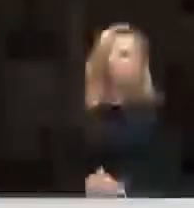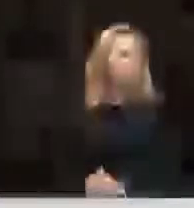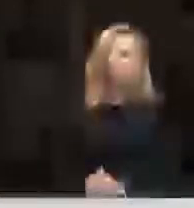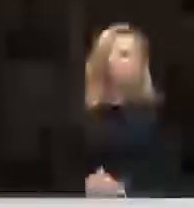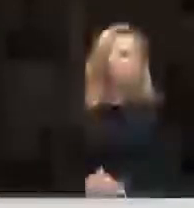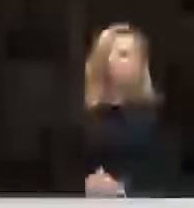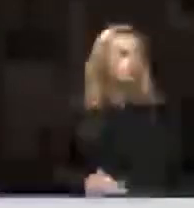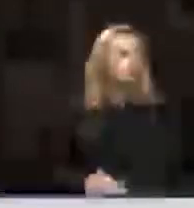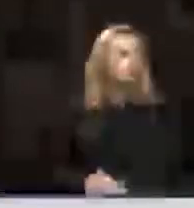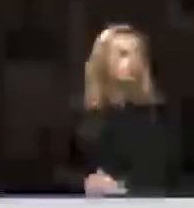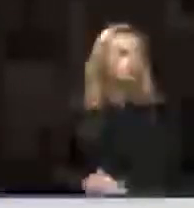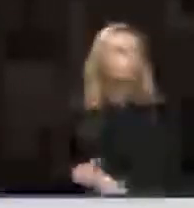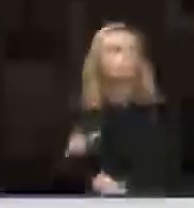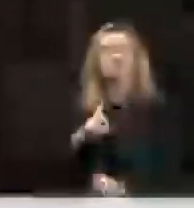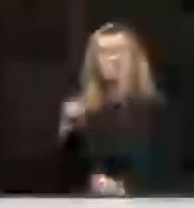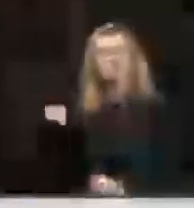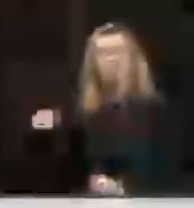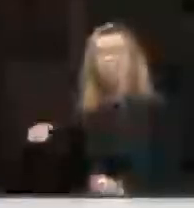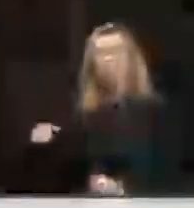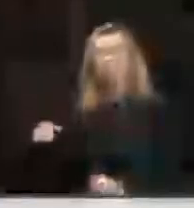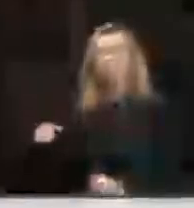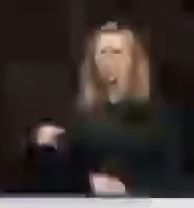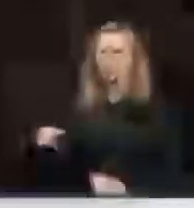há aqueles que são mais vulneráveis,